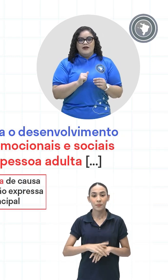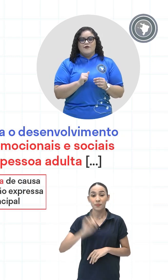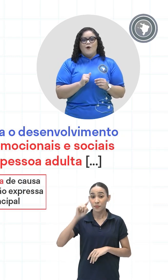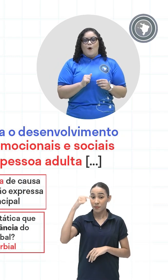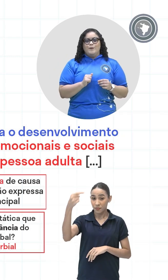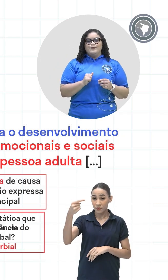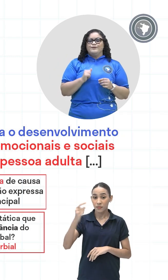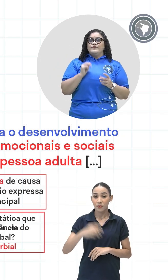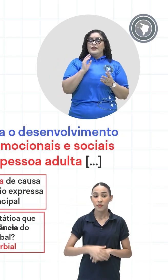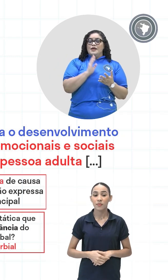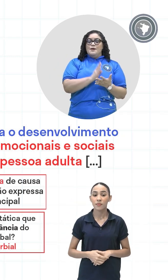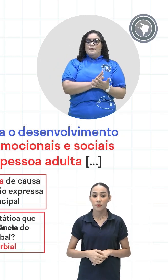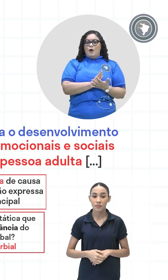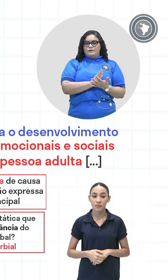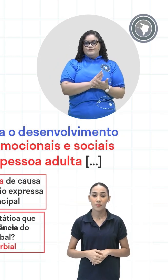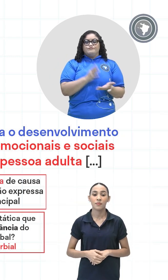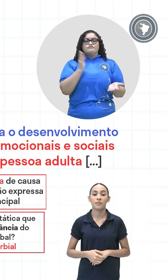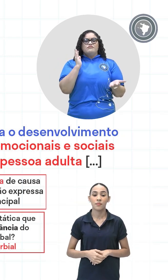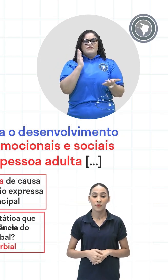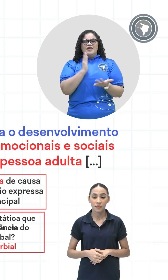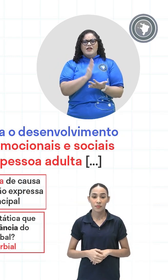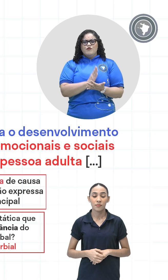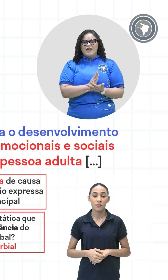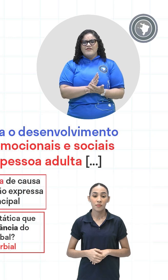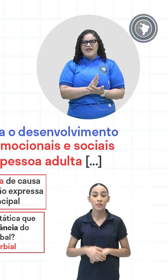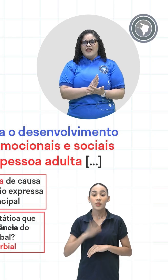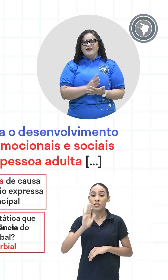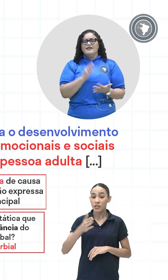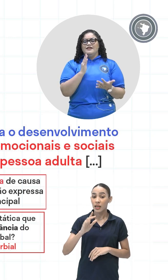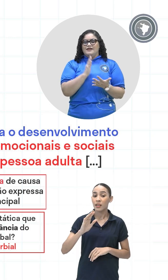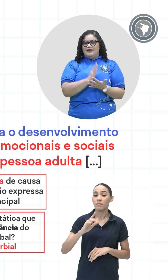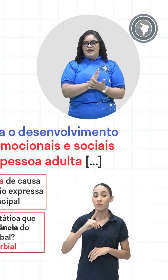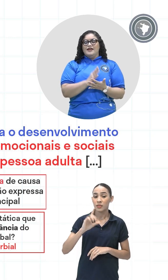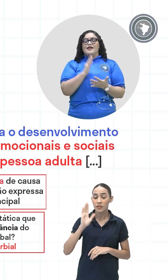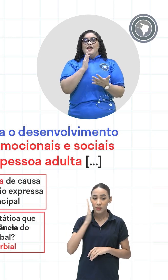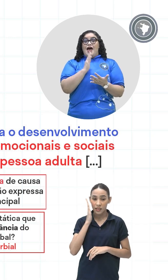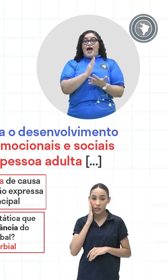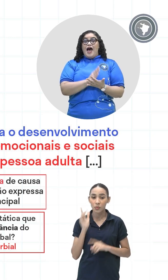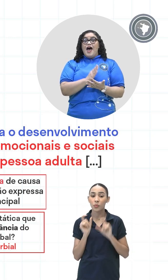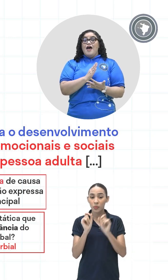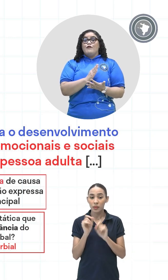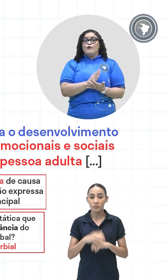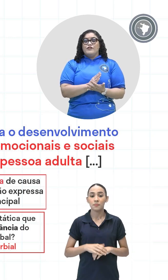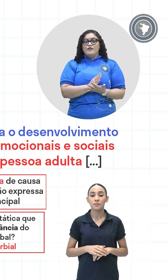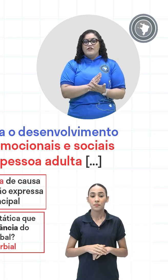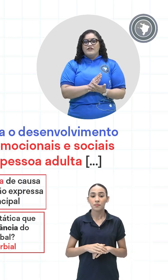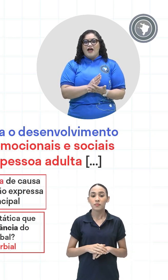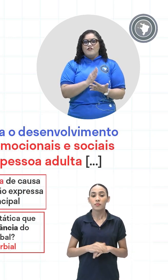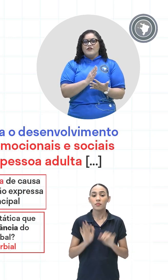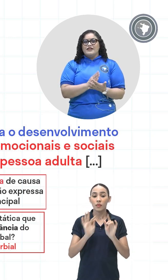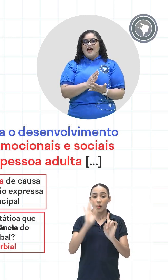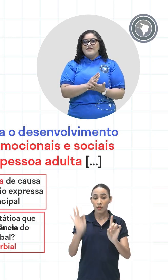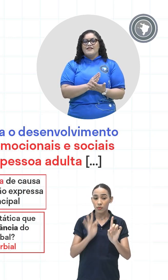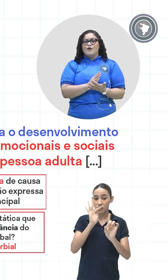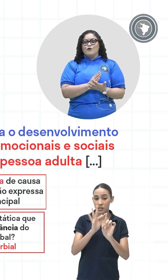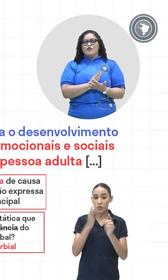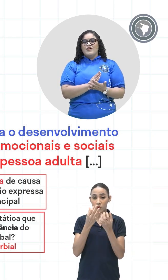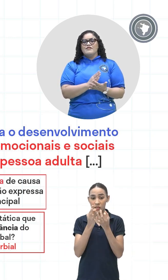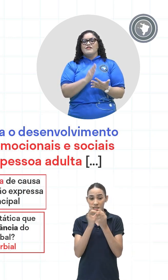avançando, olha só. Bom, eu já sei que a função sintática